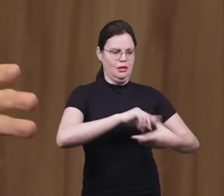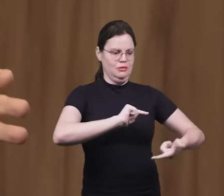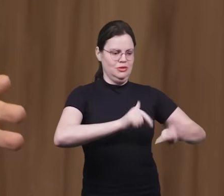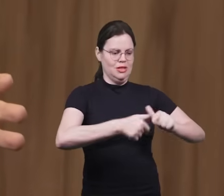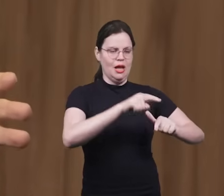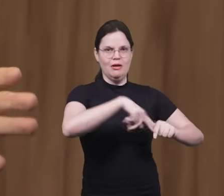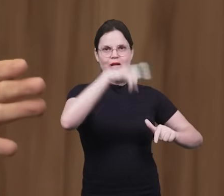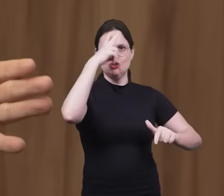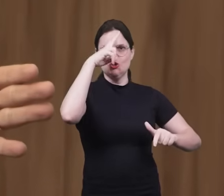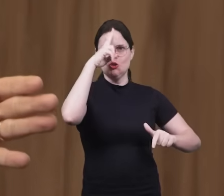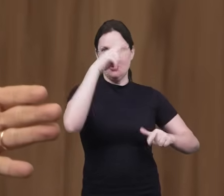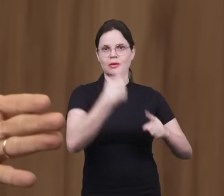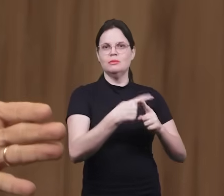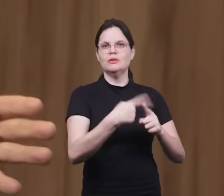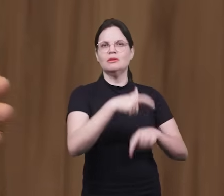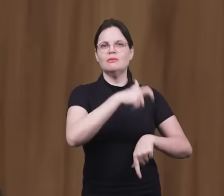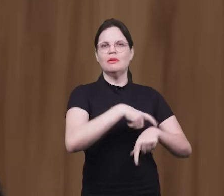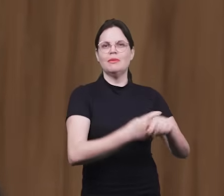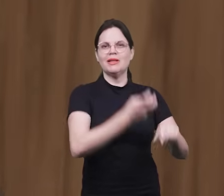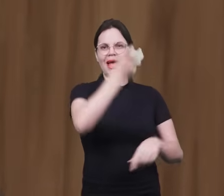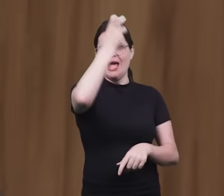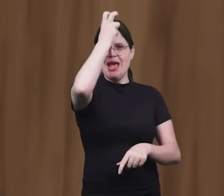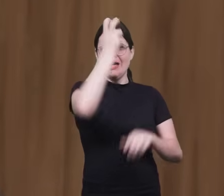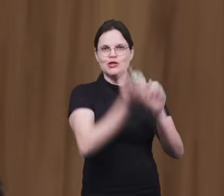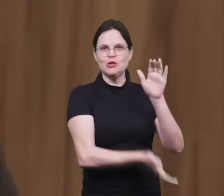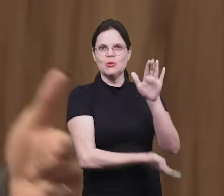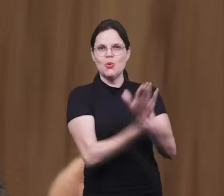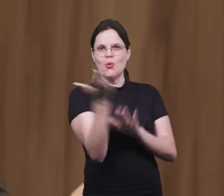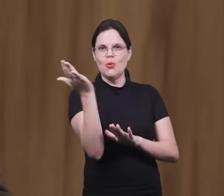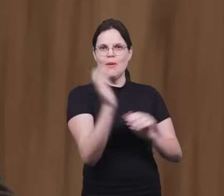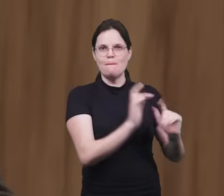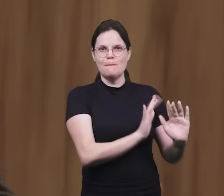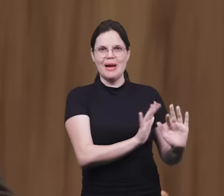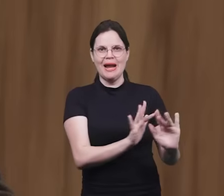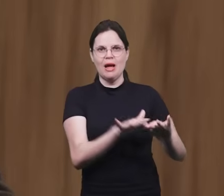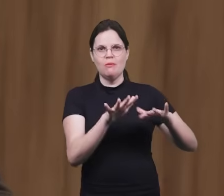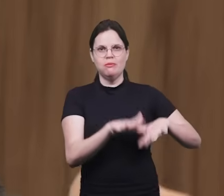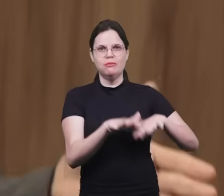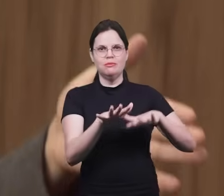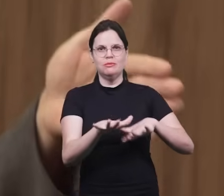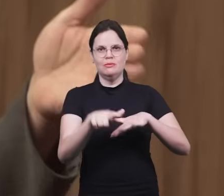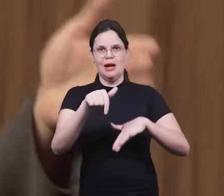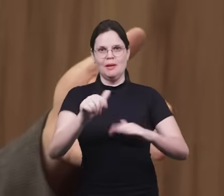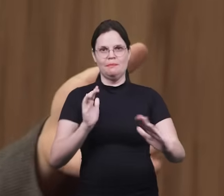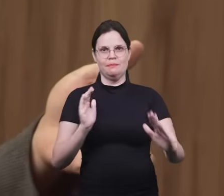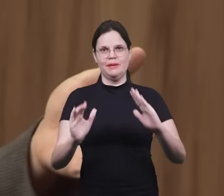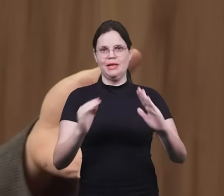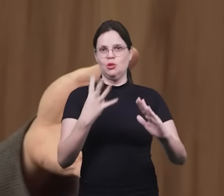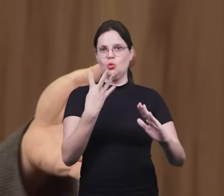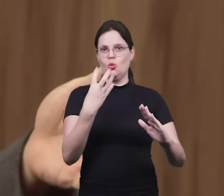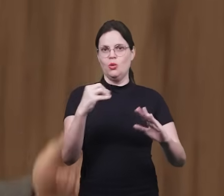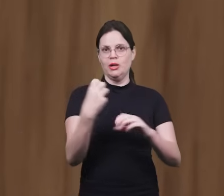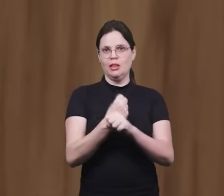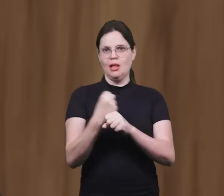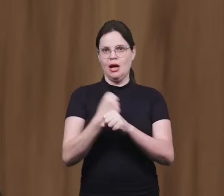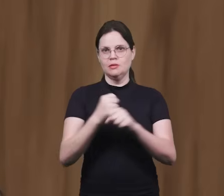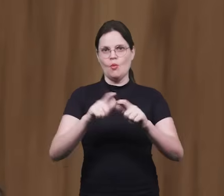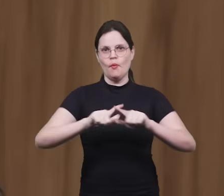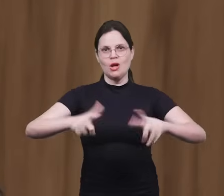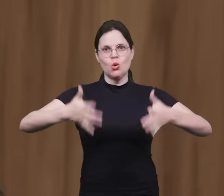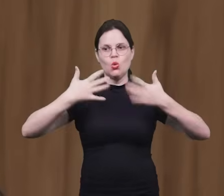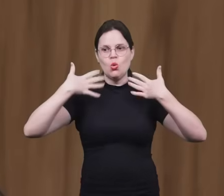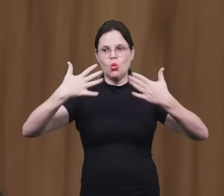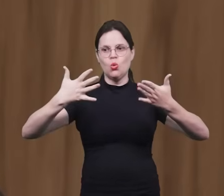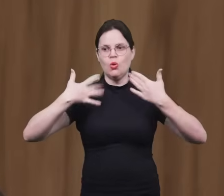eles saíram do Egito rumo à Terra Prometida. A expressão bíblica é que durante aqueles 40 anos de caminhada, o